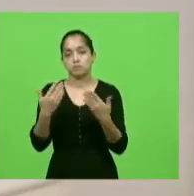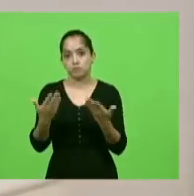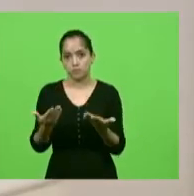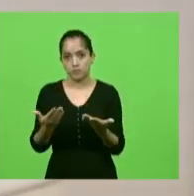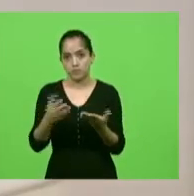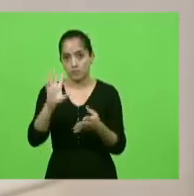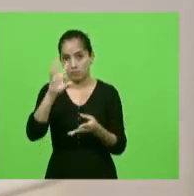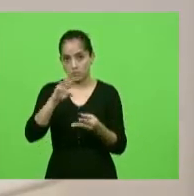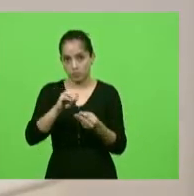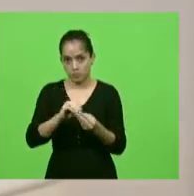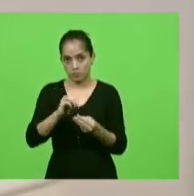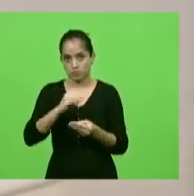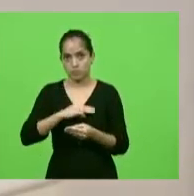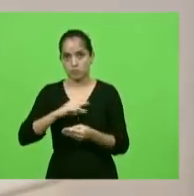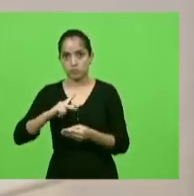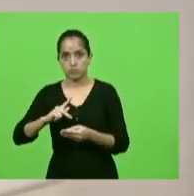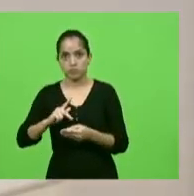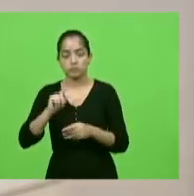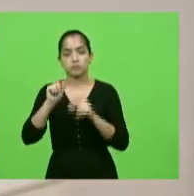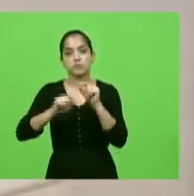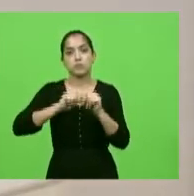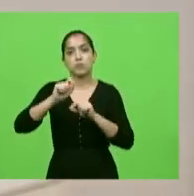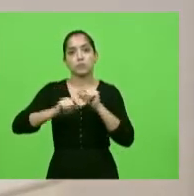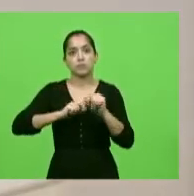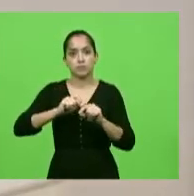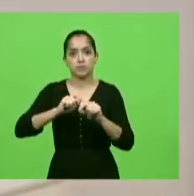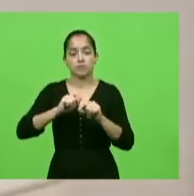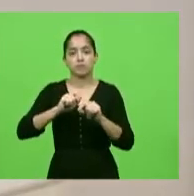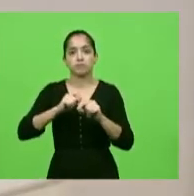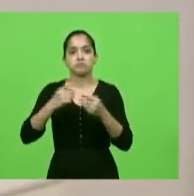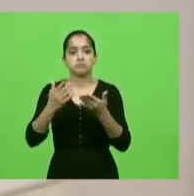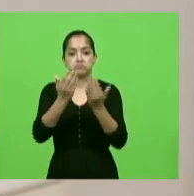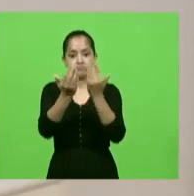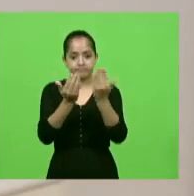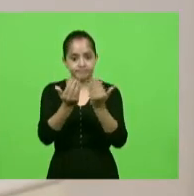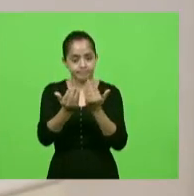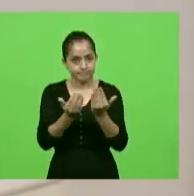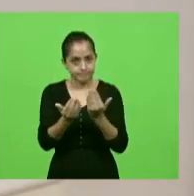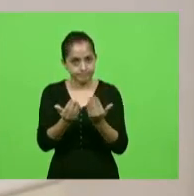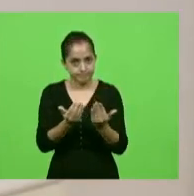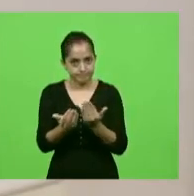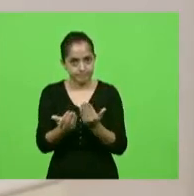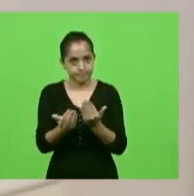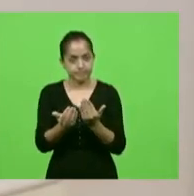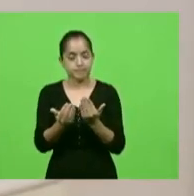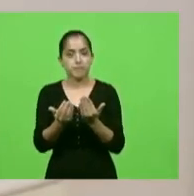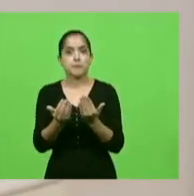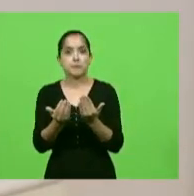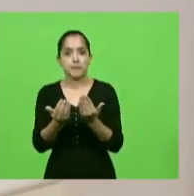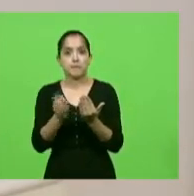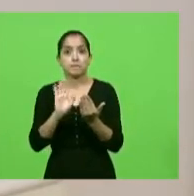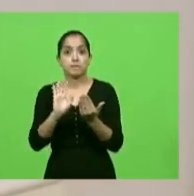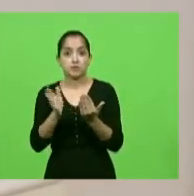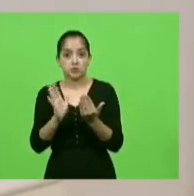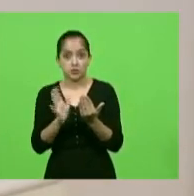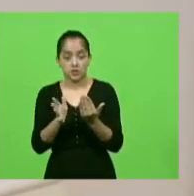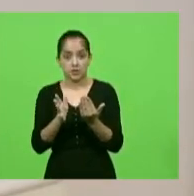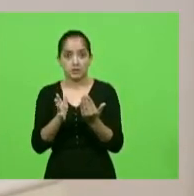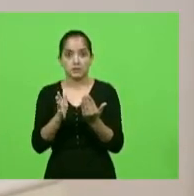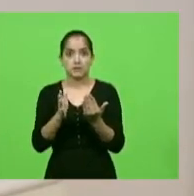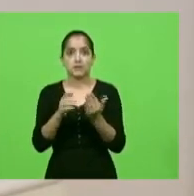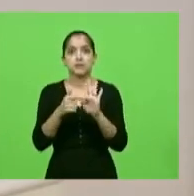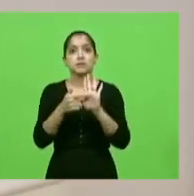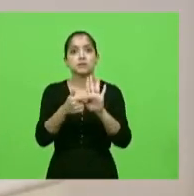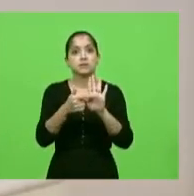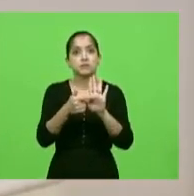conclusão do Ministério Público no ponto não se deu em razão de análise probatória exauriente, já que esse remate ocorreu